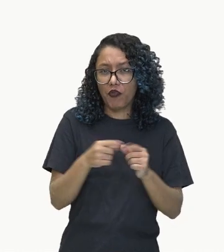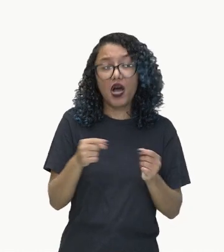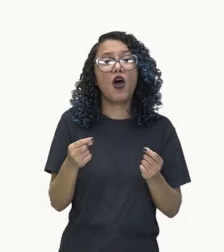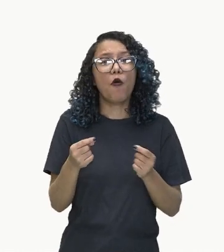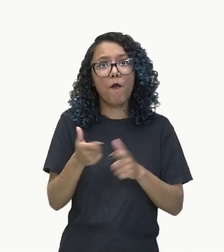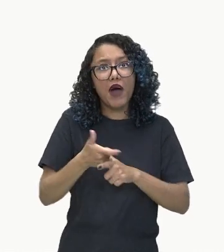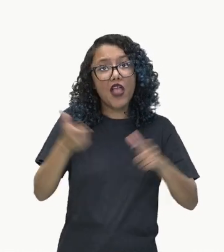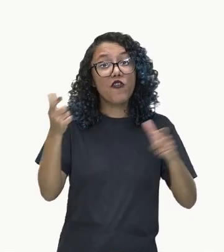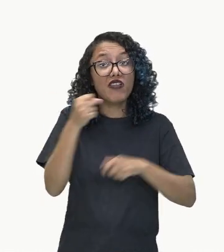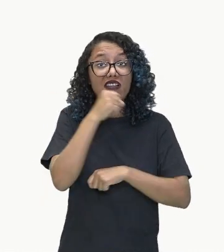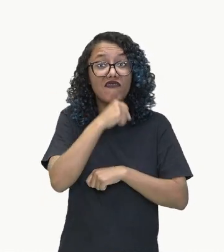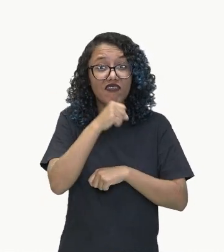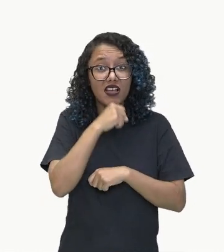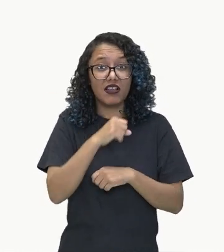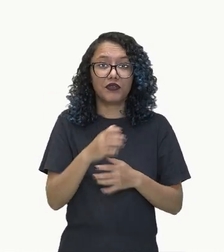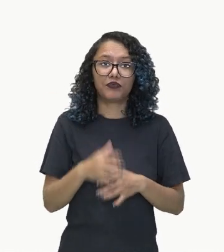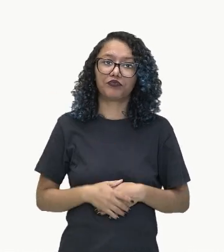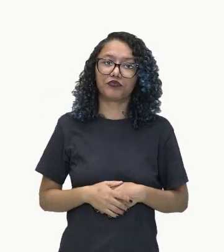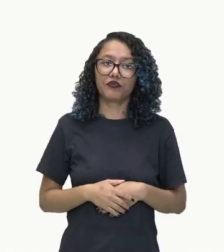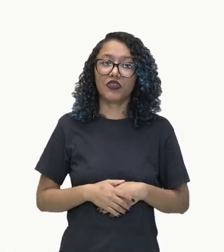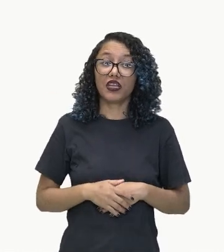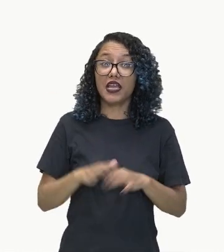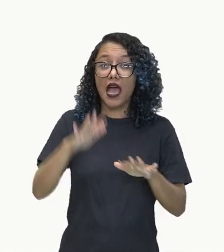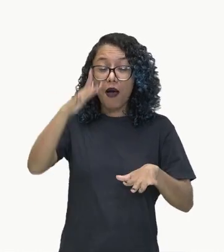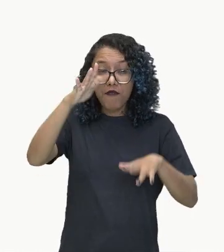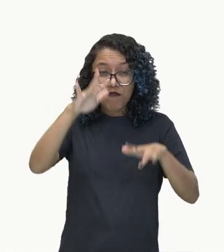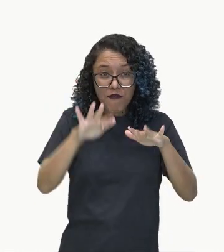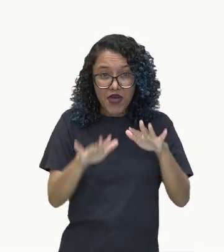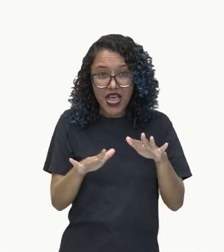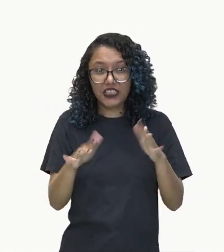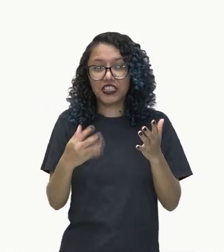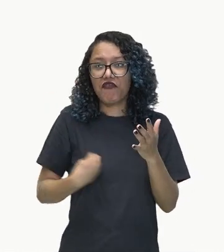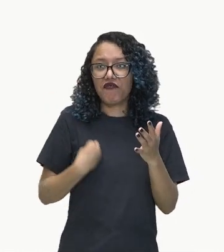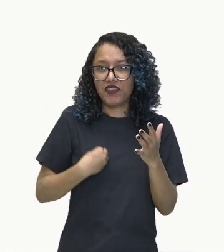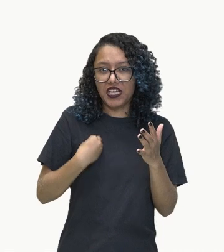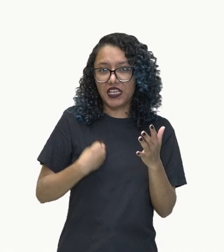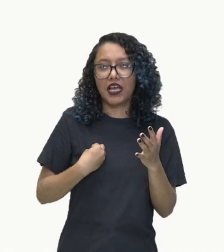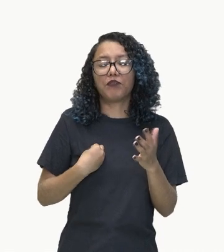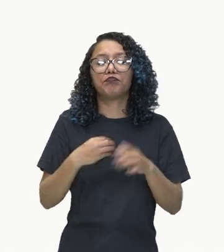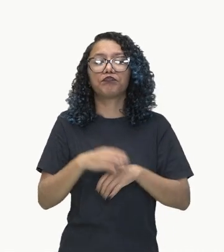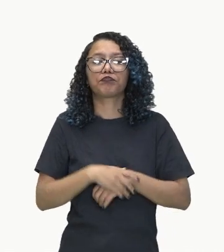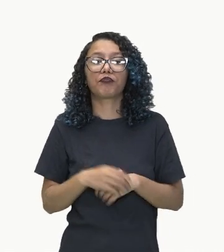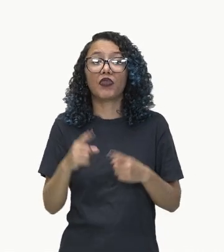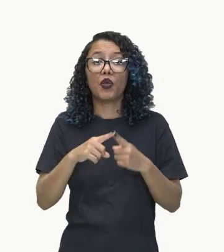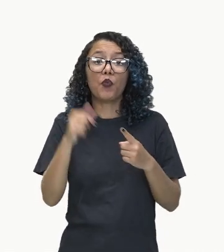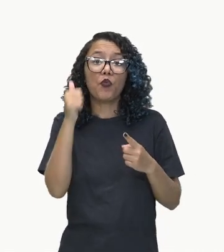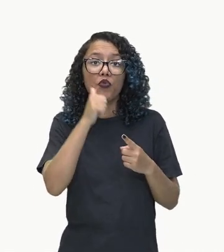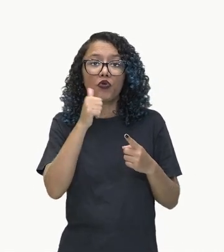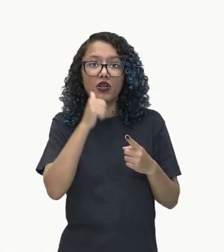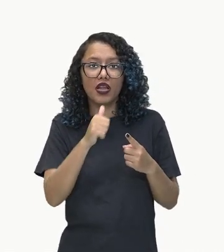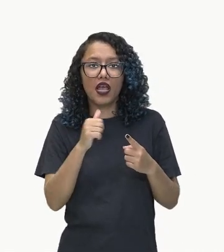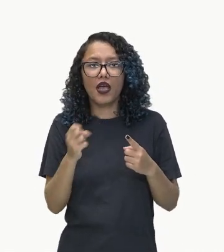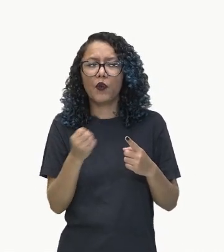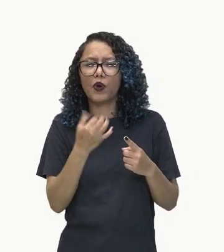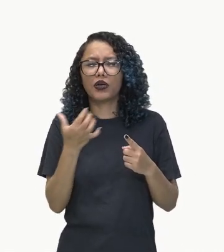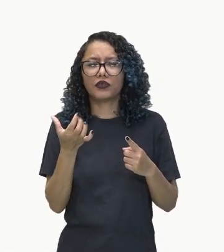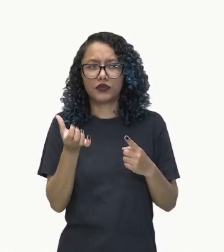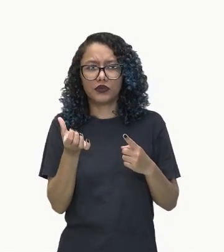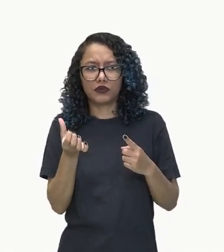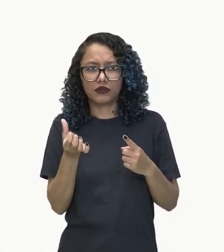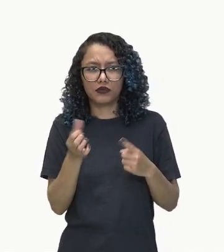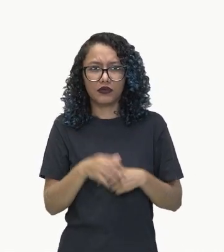vida do canadense é de em torno de 82 anos para as mulheres e de 79 anos para os